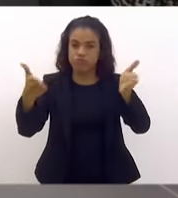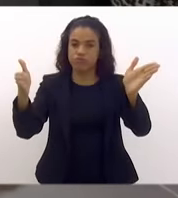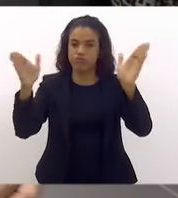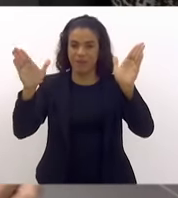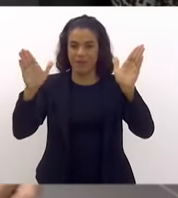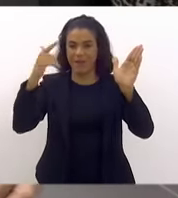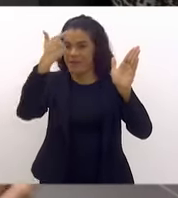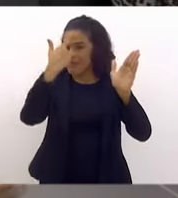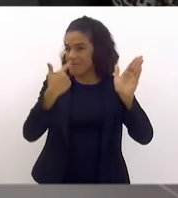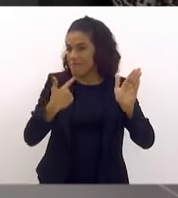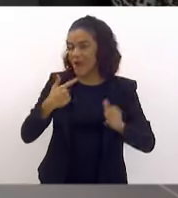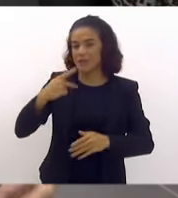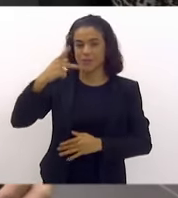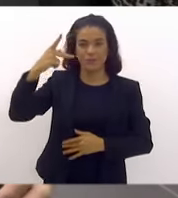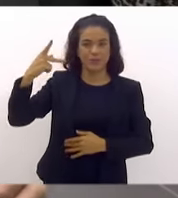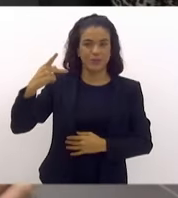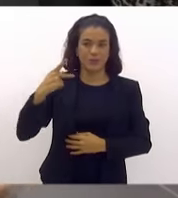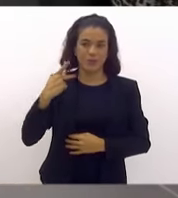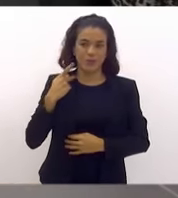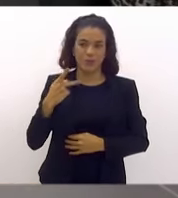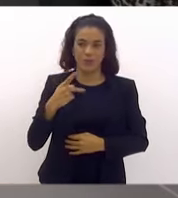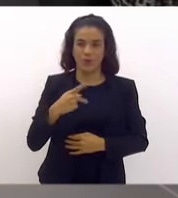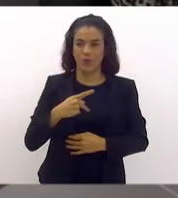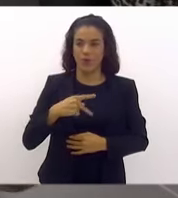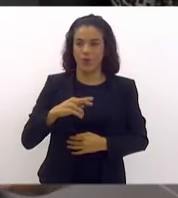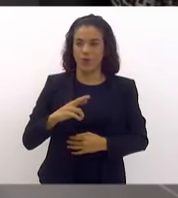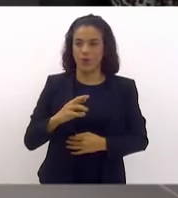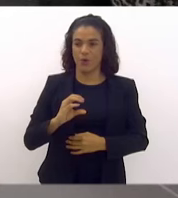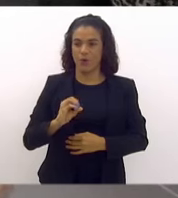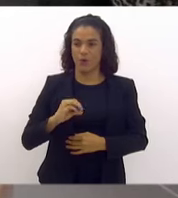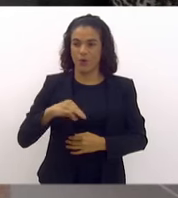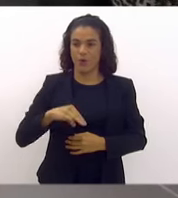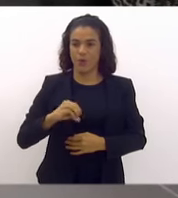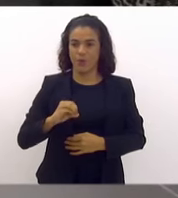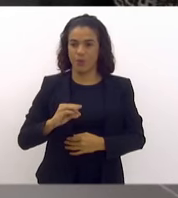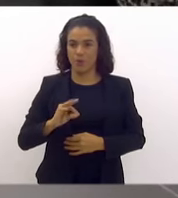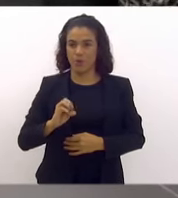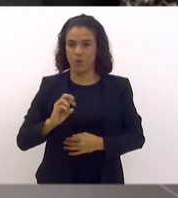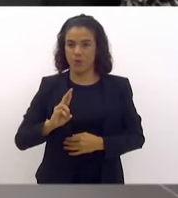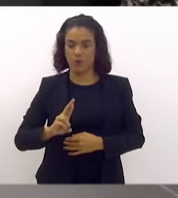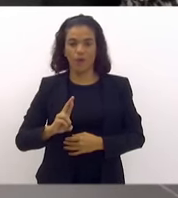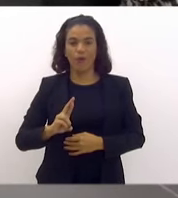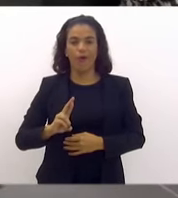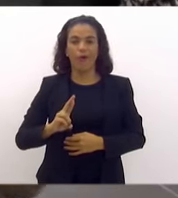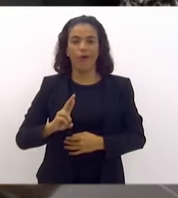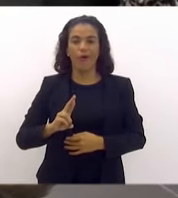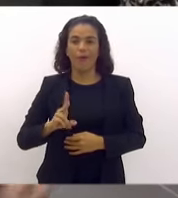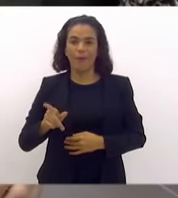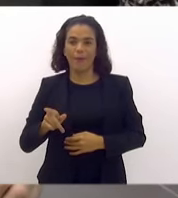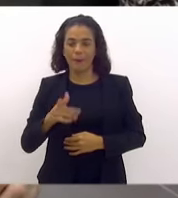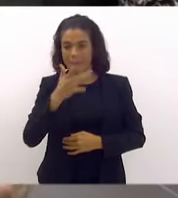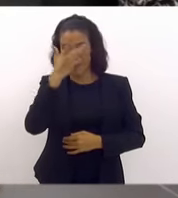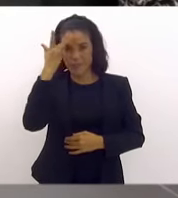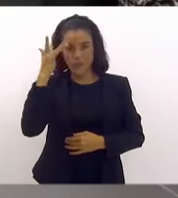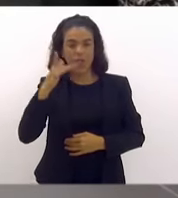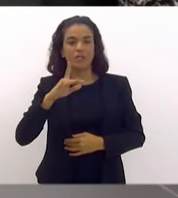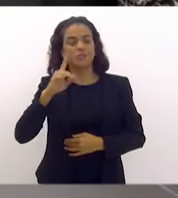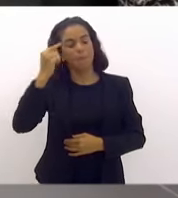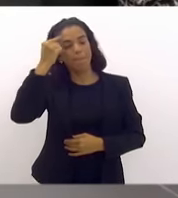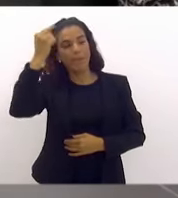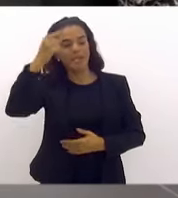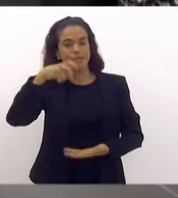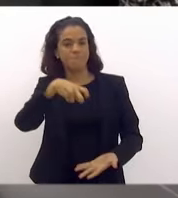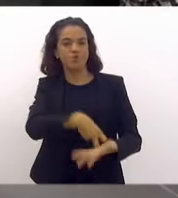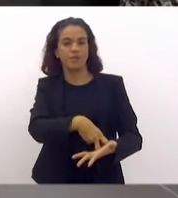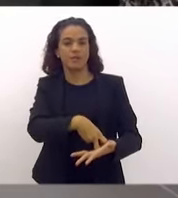promotor de justiça como sendo um um cavalheiro do mal o homem eh punitivista o homem que